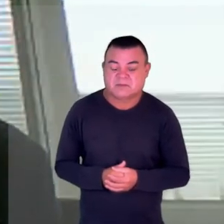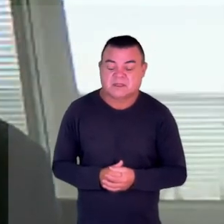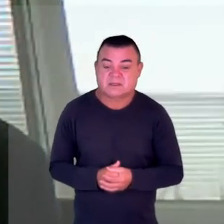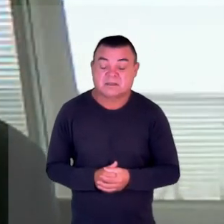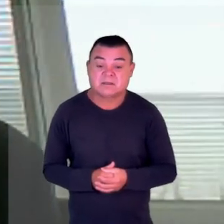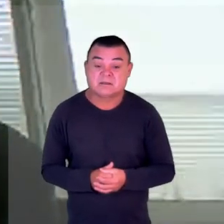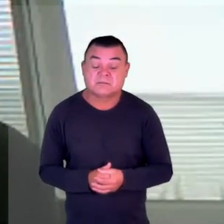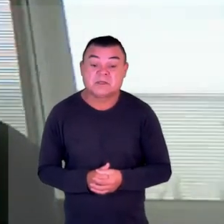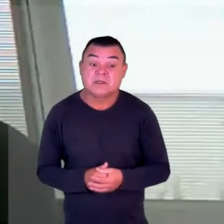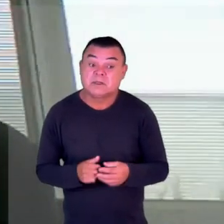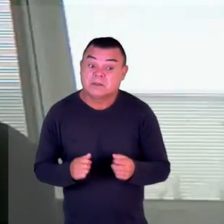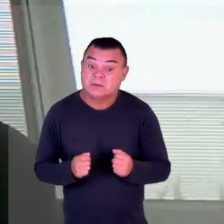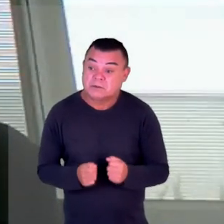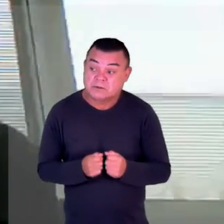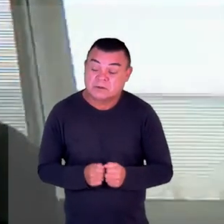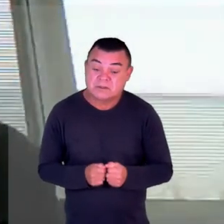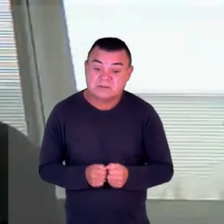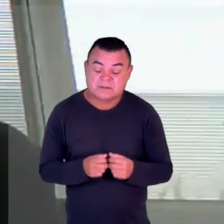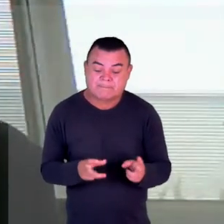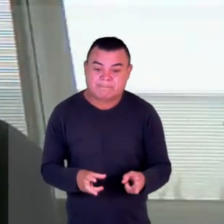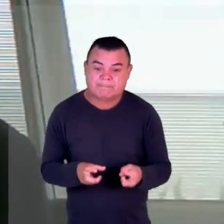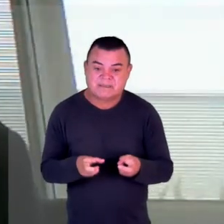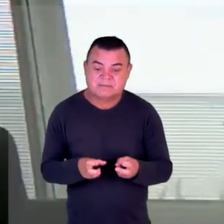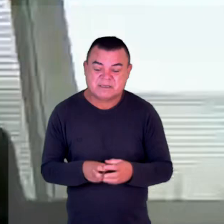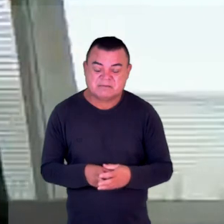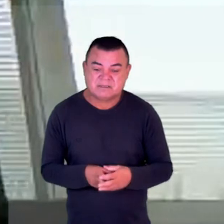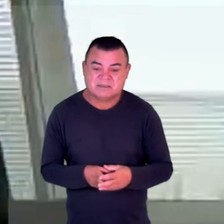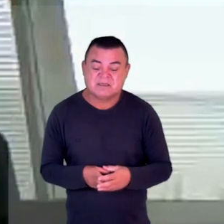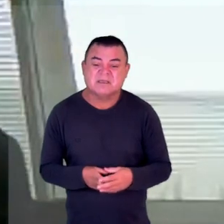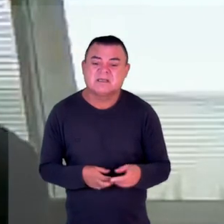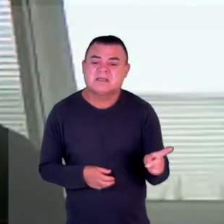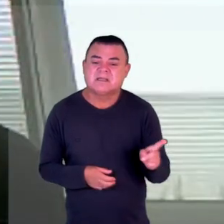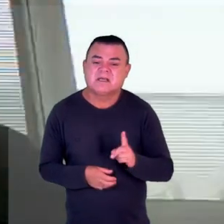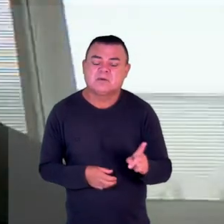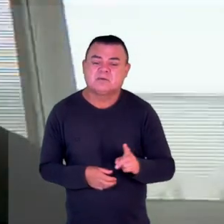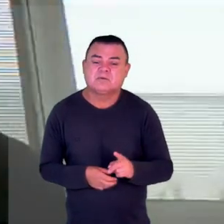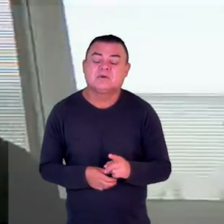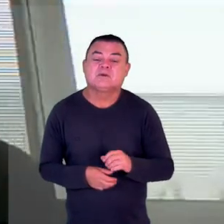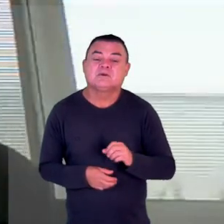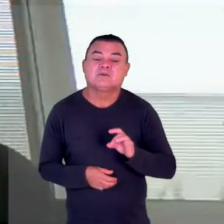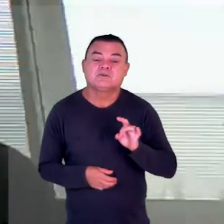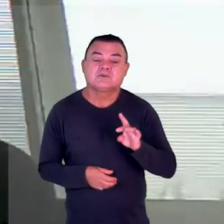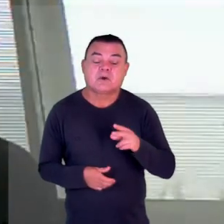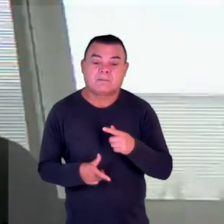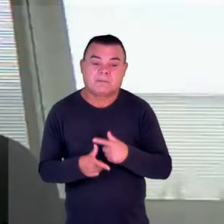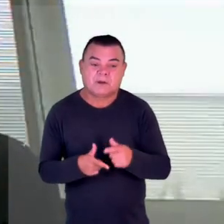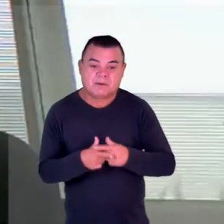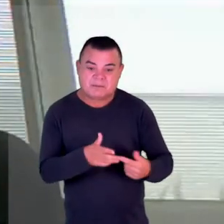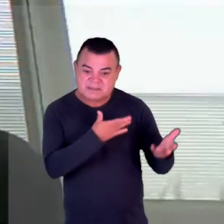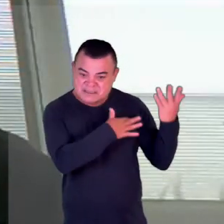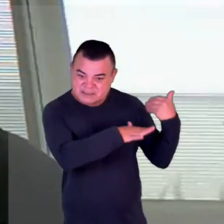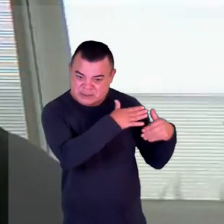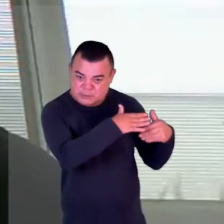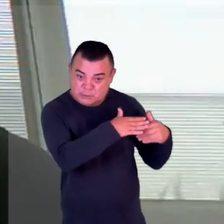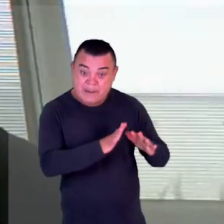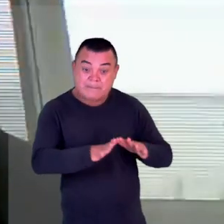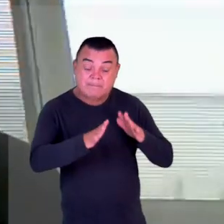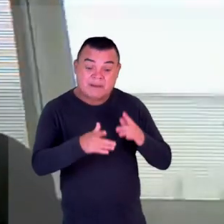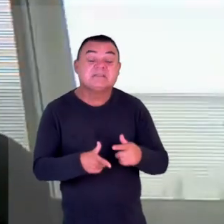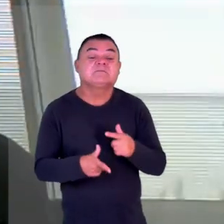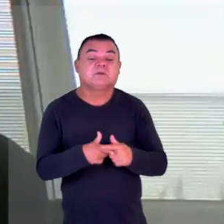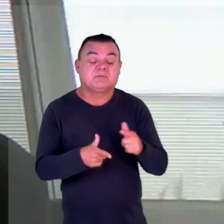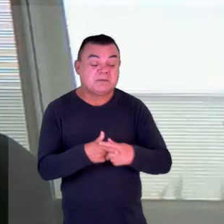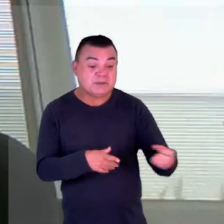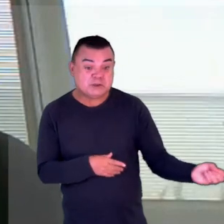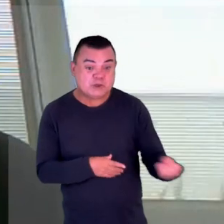da realidade para perceb que não apenas problemas antigos persistem mais outros e novos problemas estão sendo